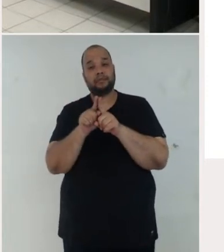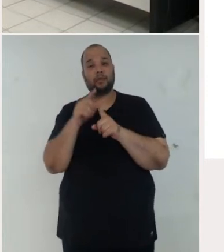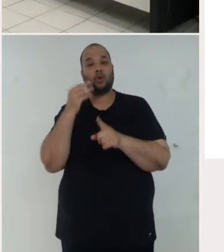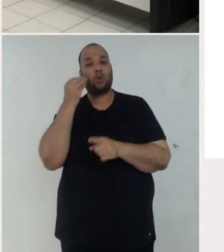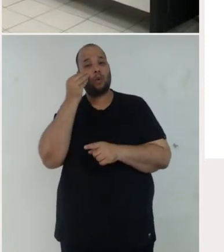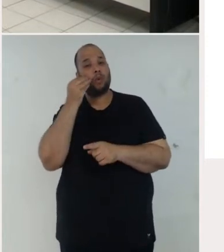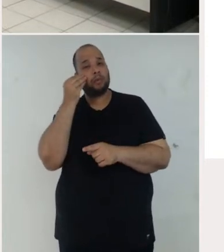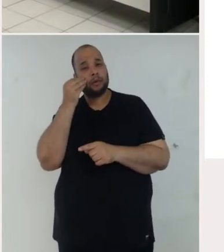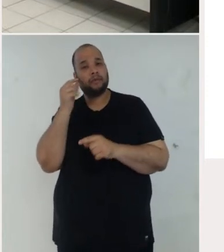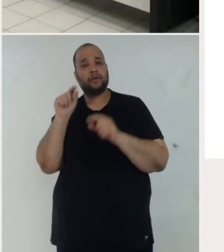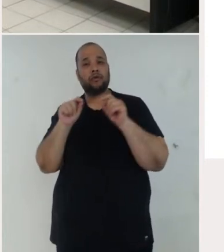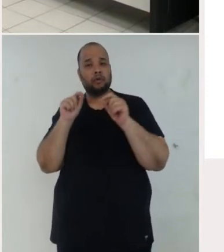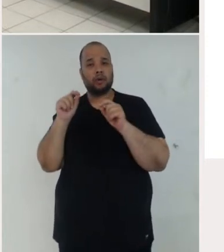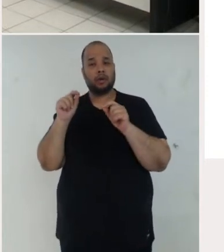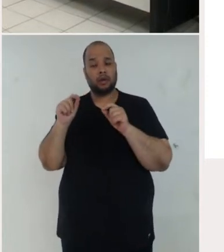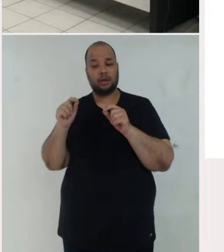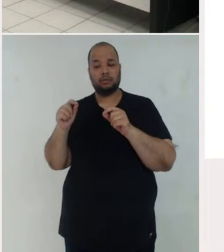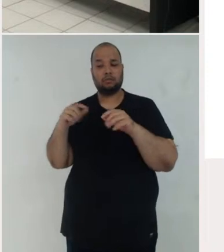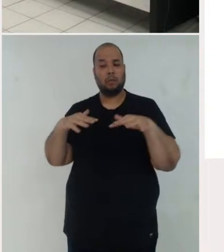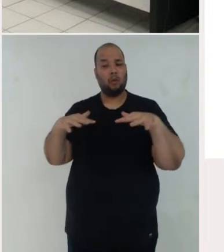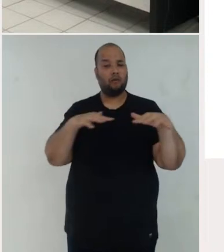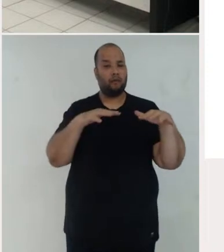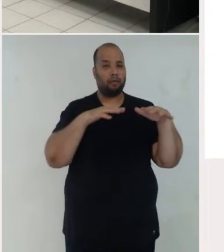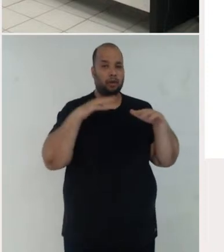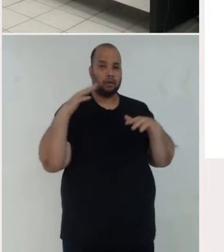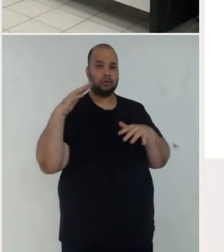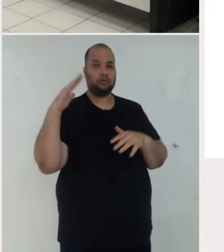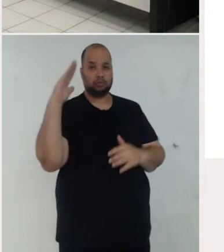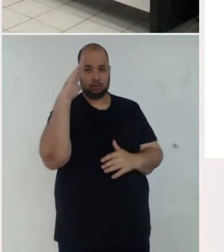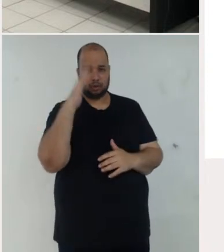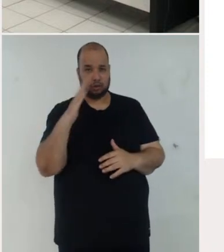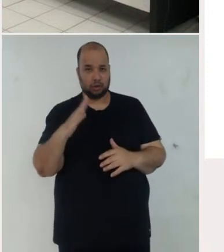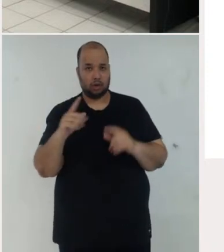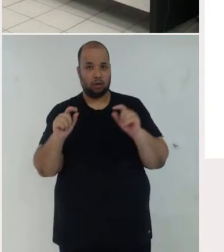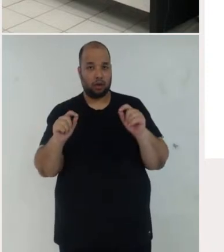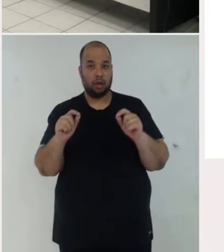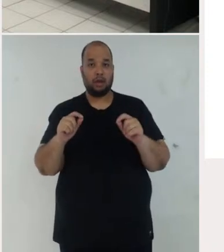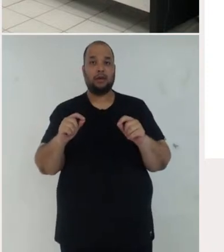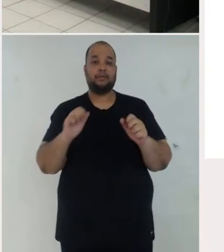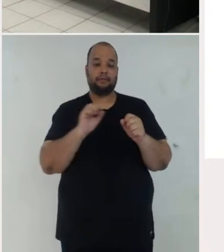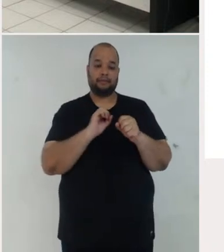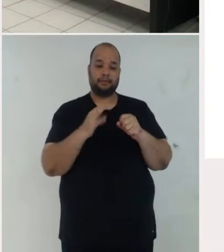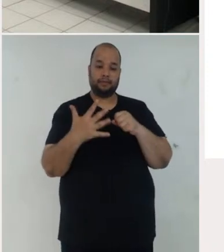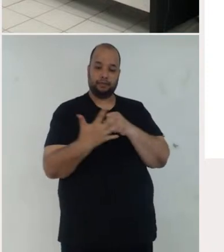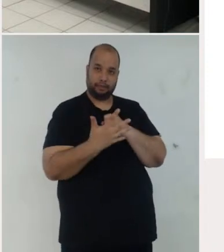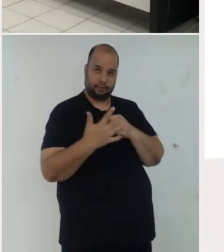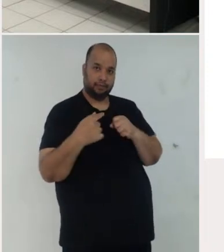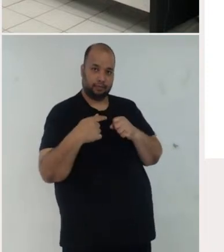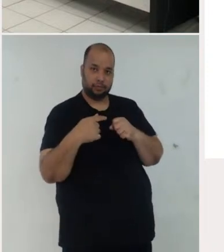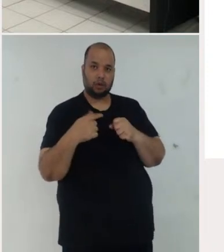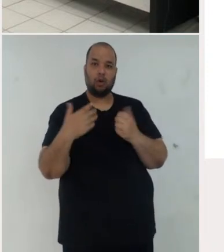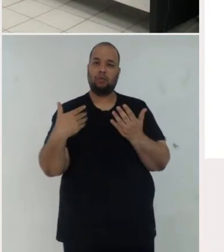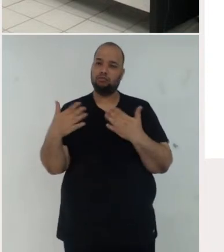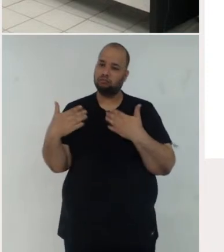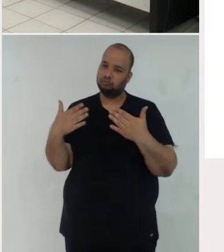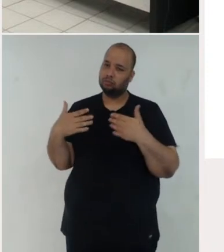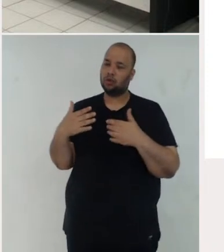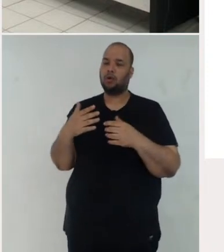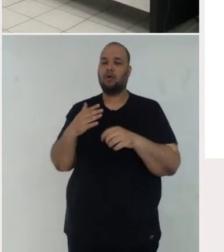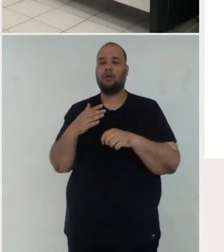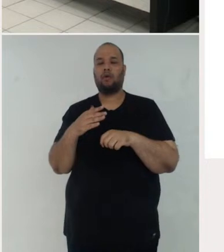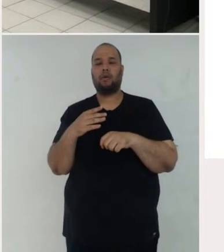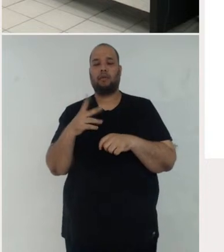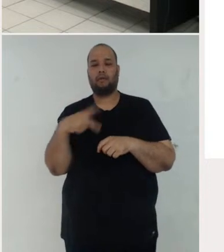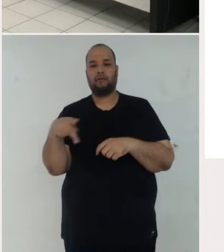observando o movimento nacional, etc., durante a pandemia, conversando com a professora Maria Helena,